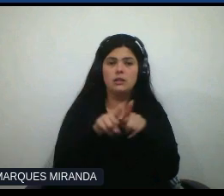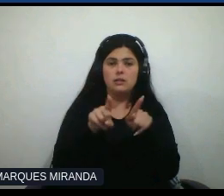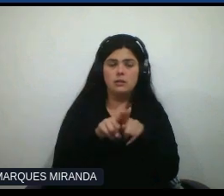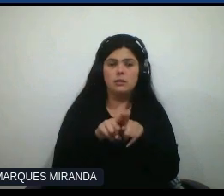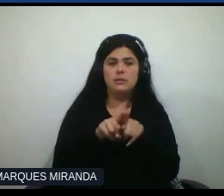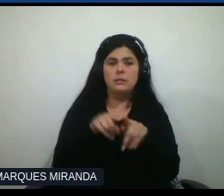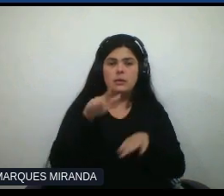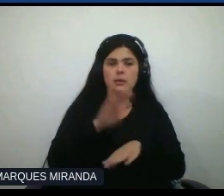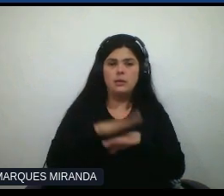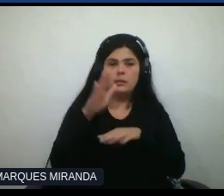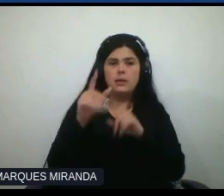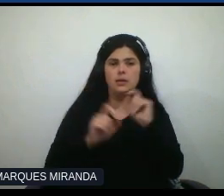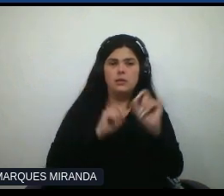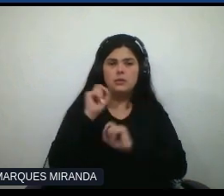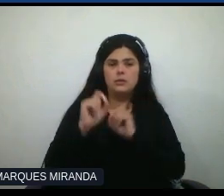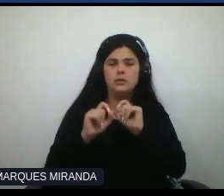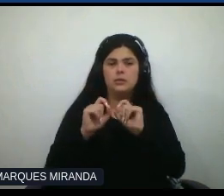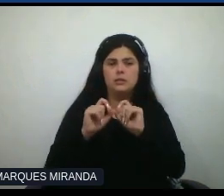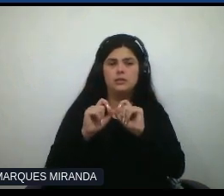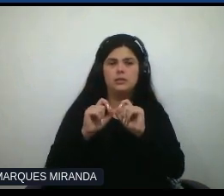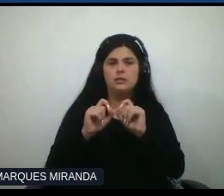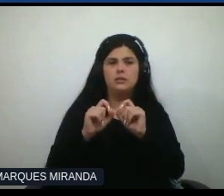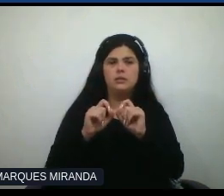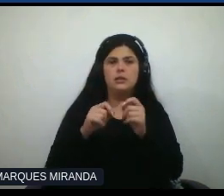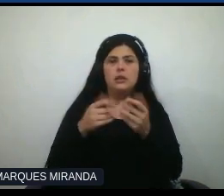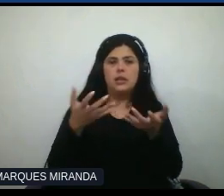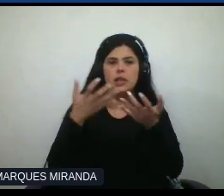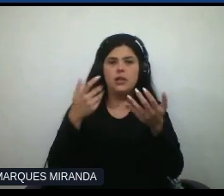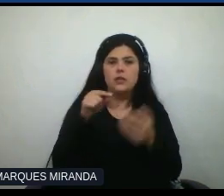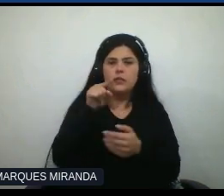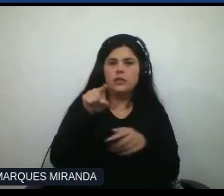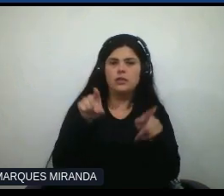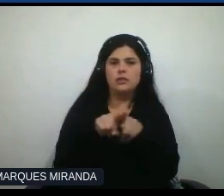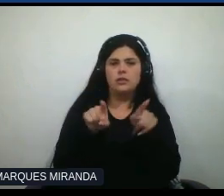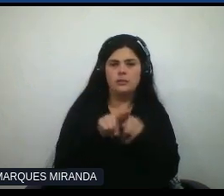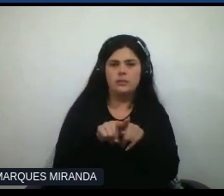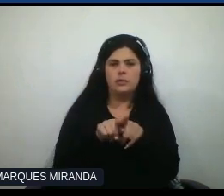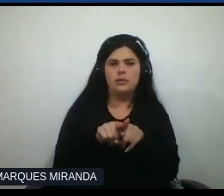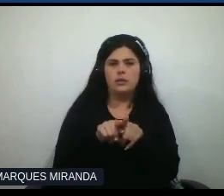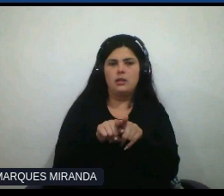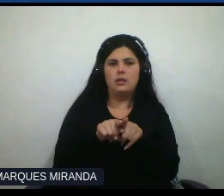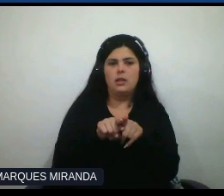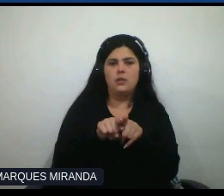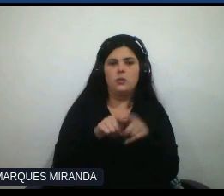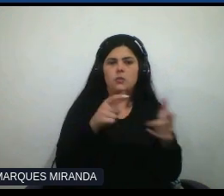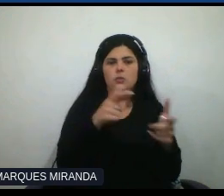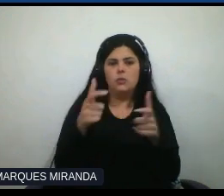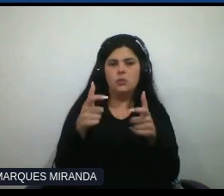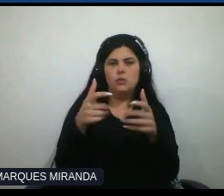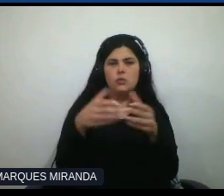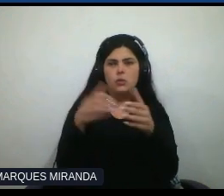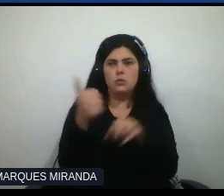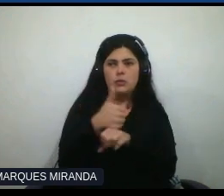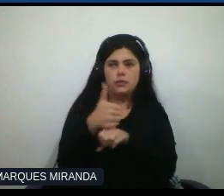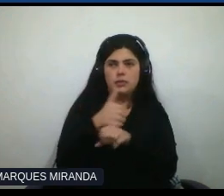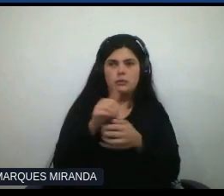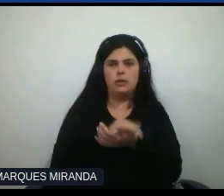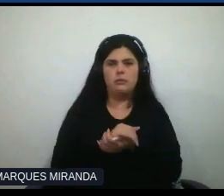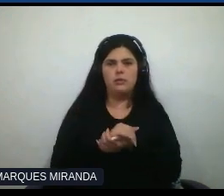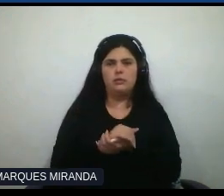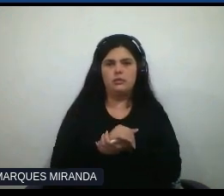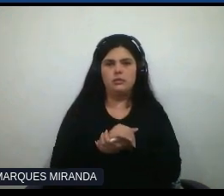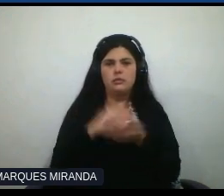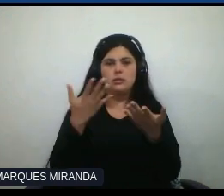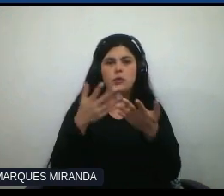mais estão saindo à tapa para terem vocês para dentro dos nossos times. Então, aquela que conseguir se